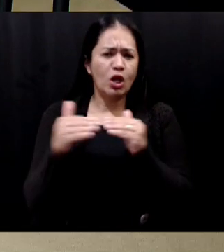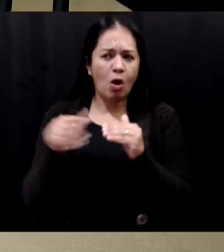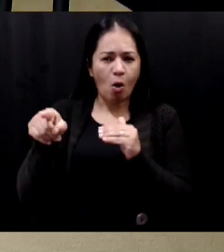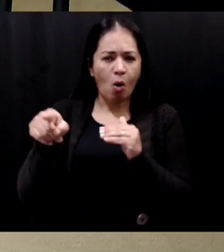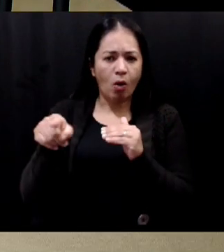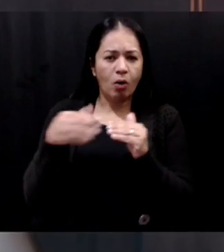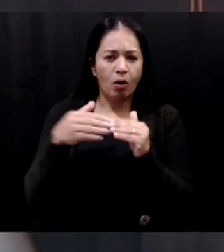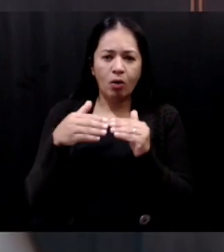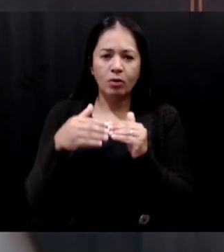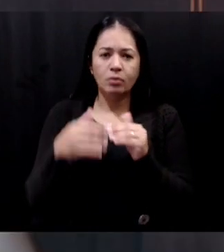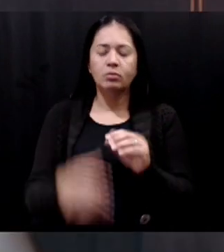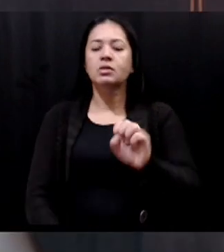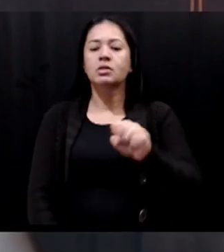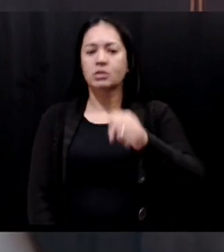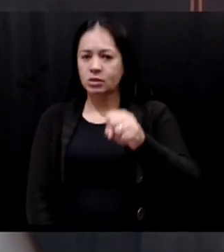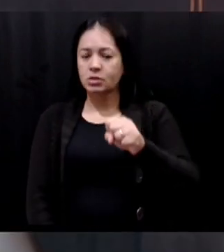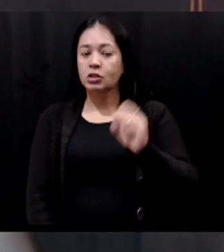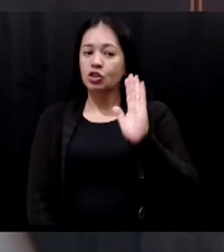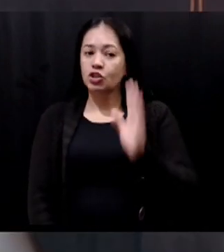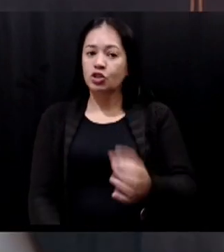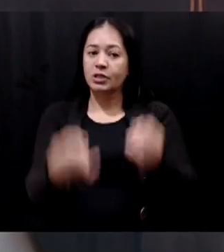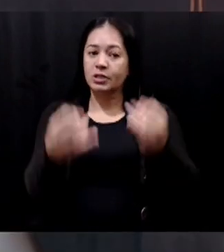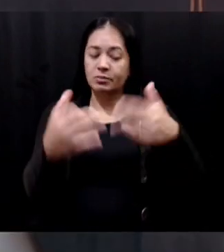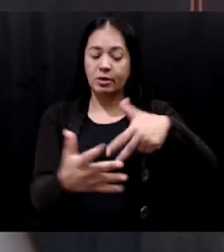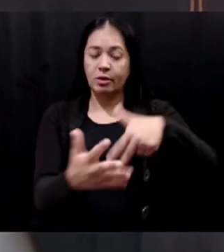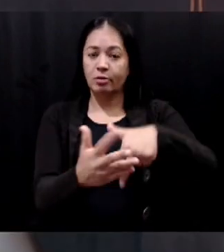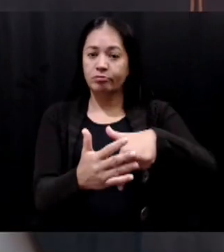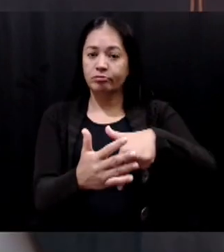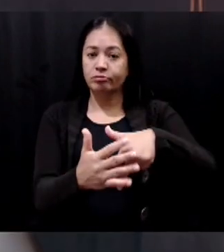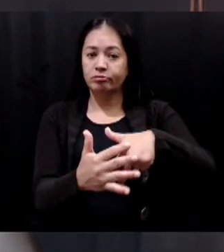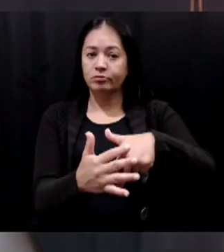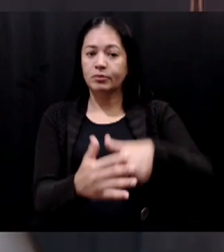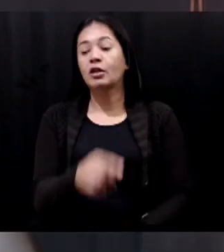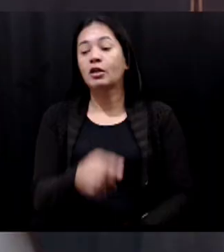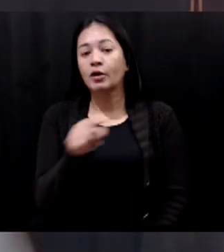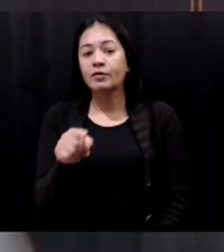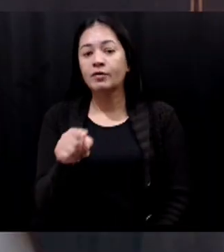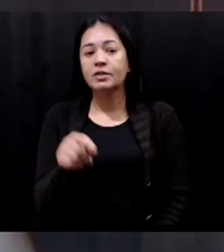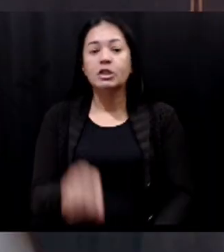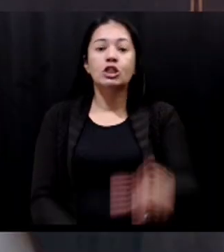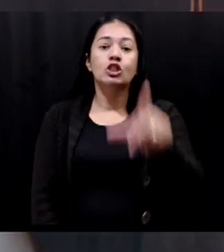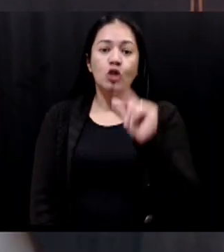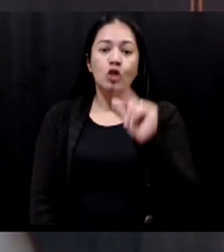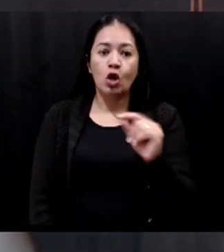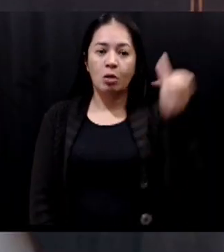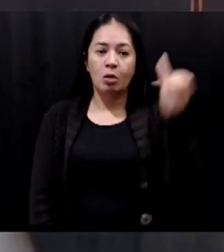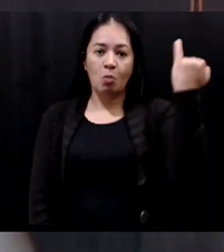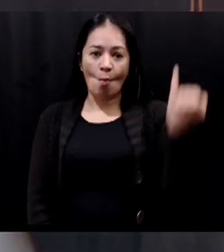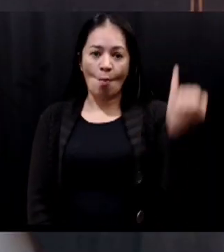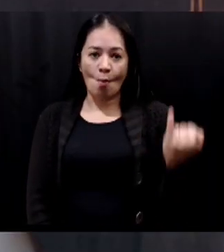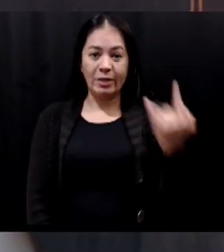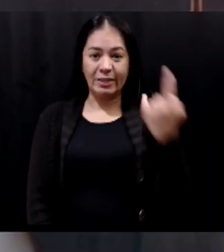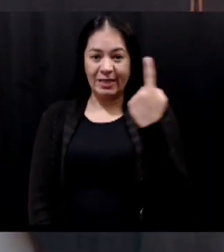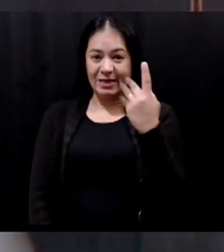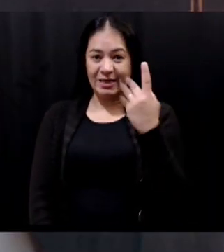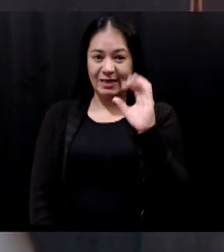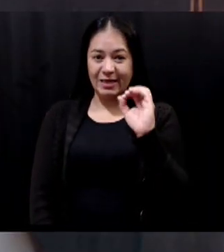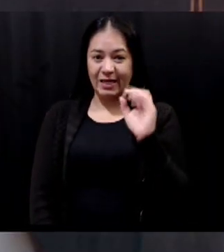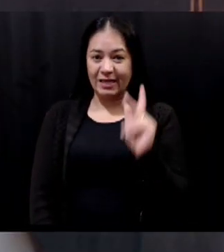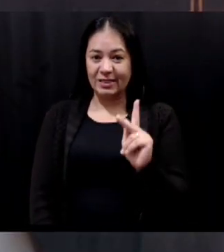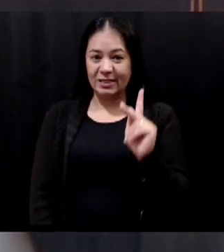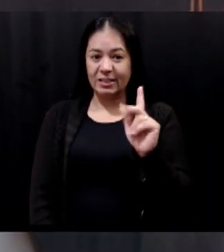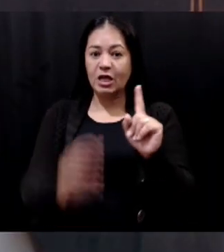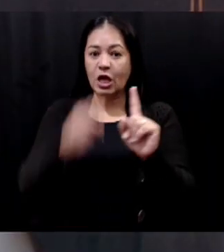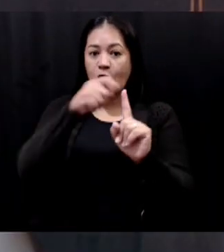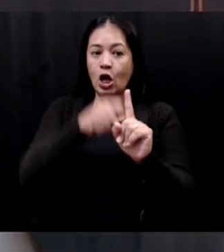costumo falar para minhas pacientes, né? Você prefere emagrecer 10 quilos em 30 dias e